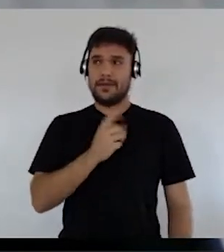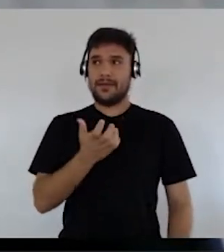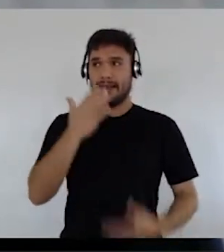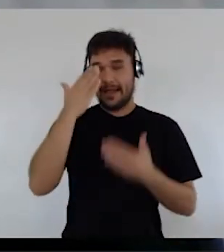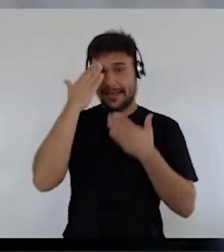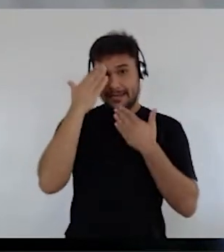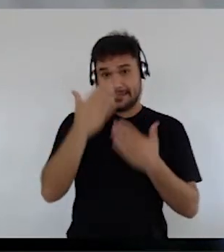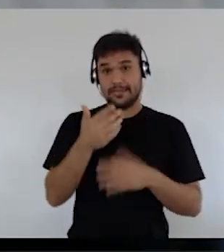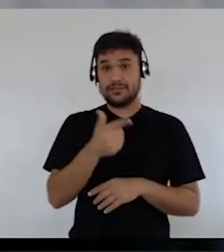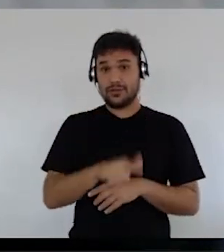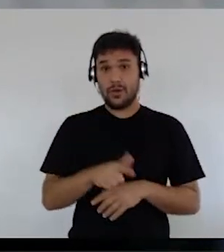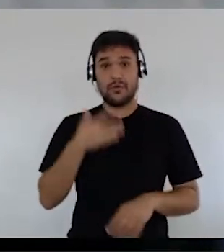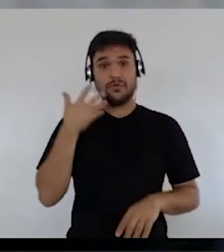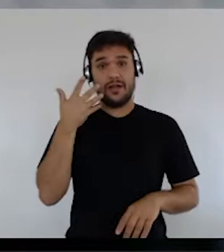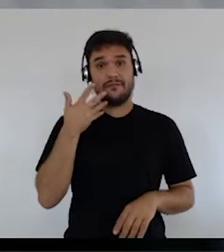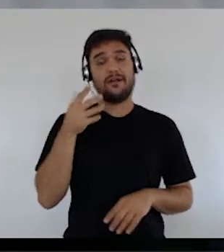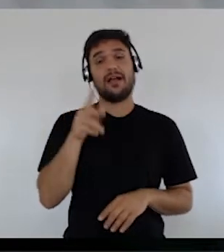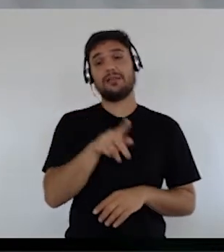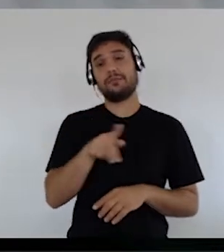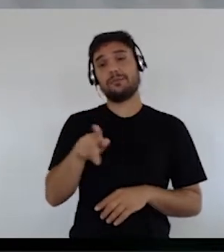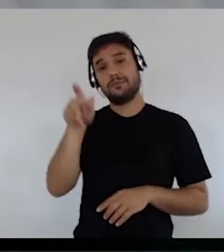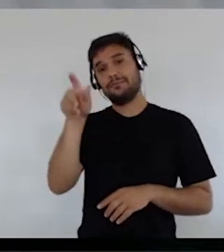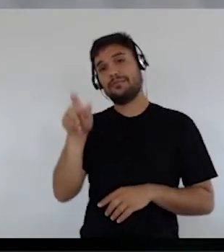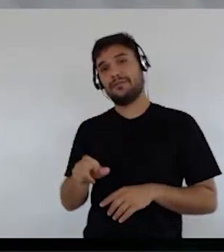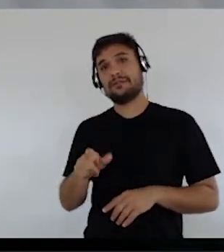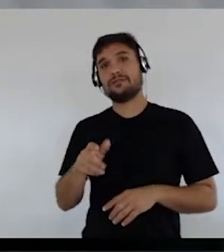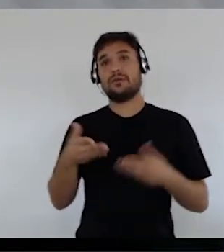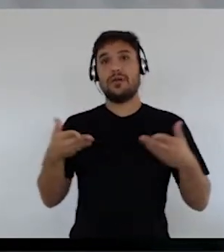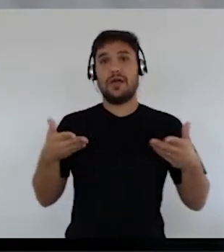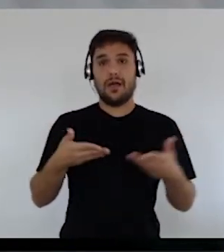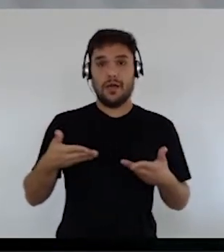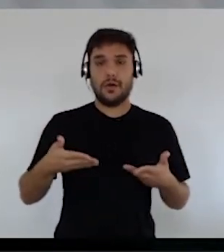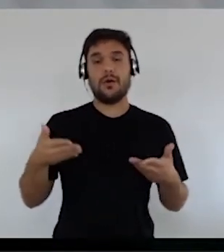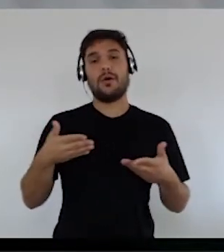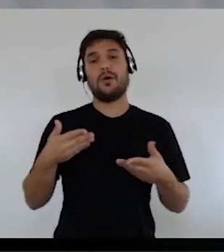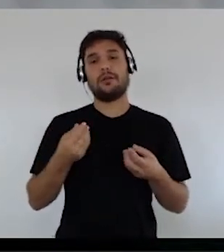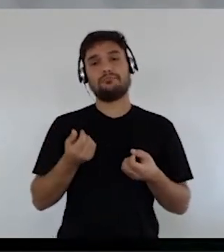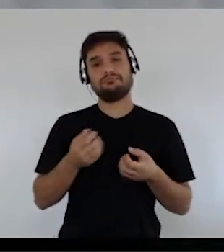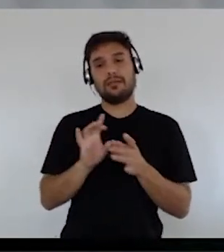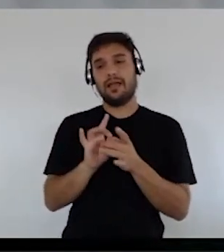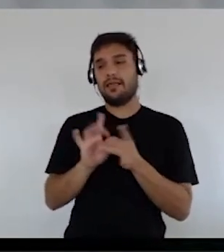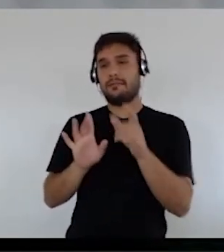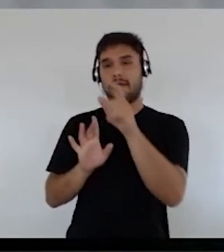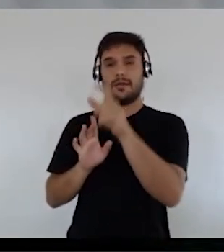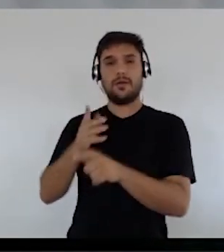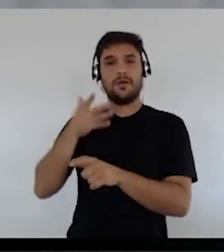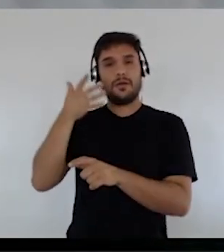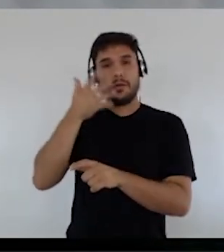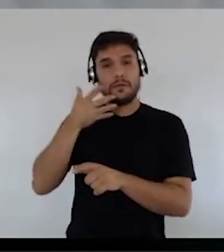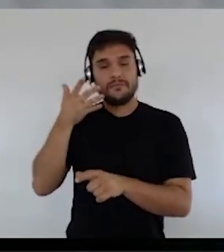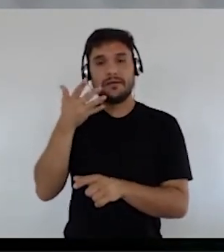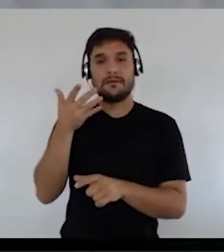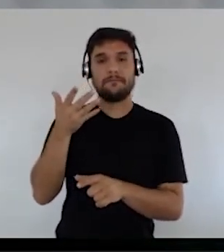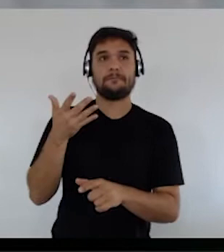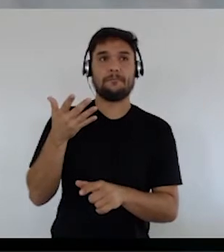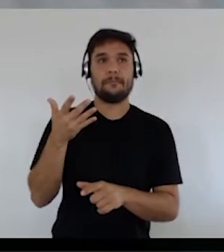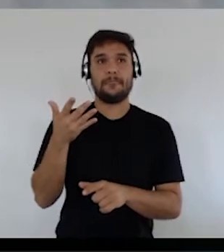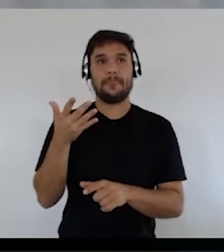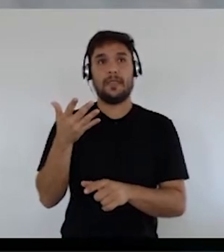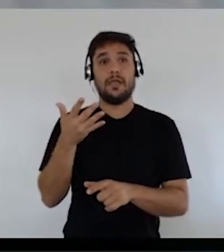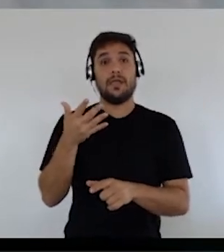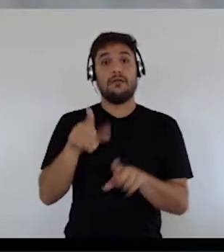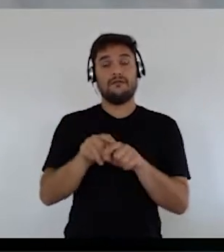vez essa fala inicial do professor e passo já de pronto a palavra antes de passar a palavra,